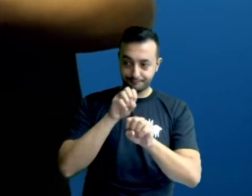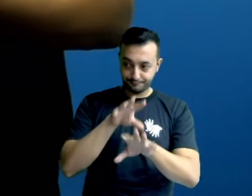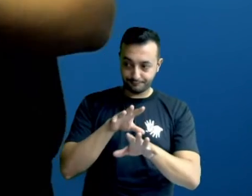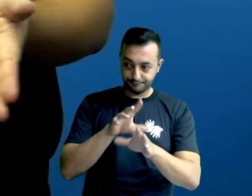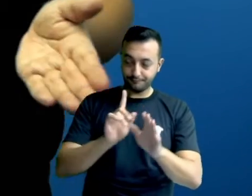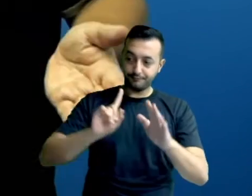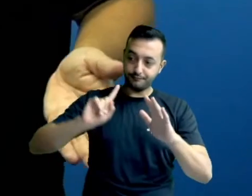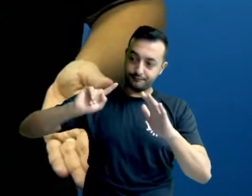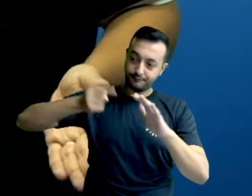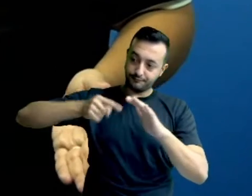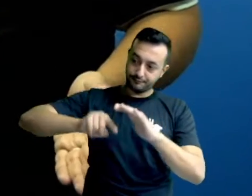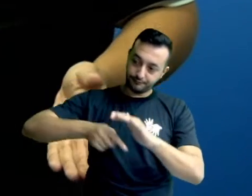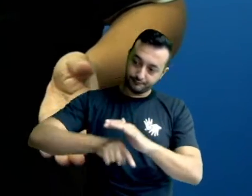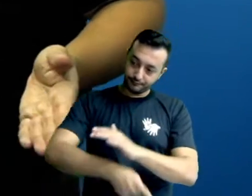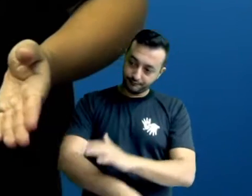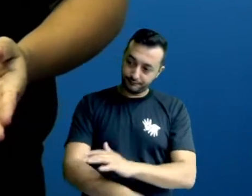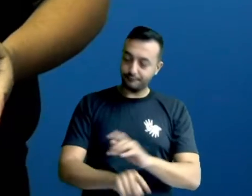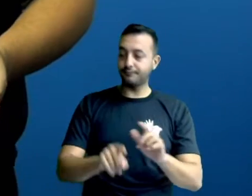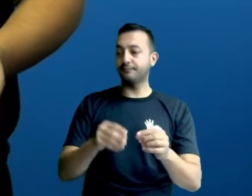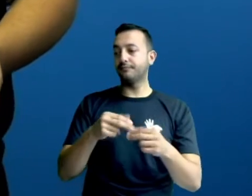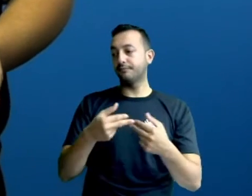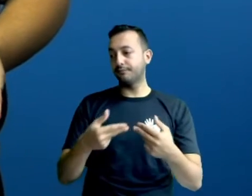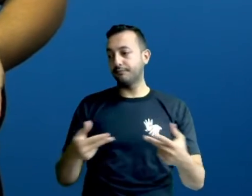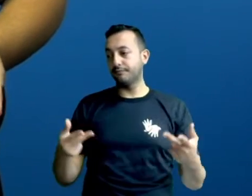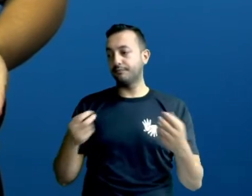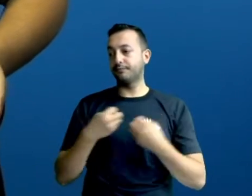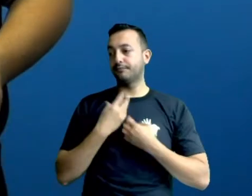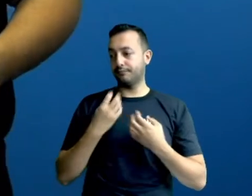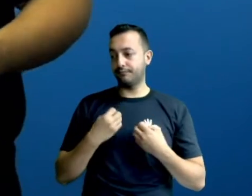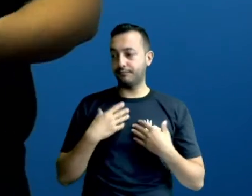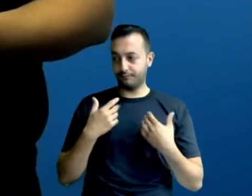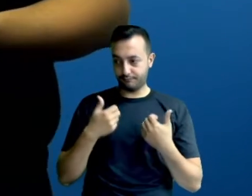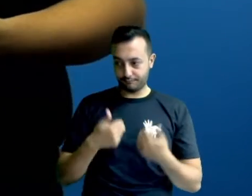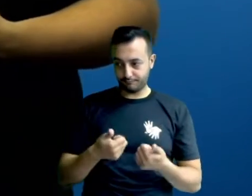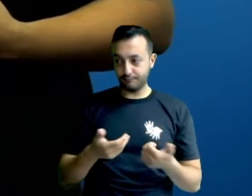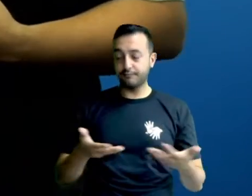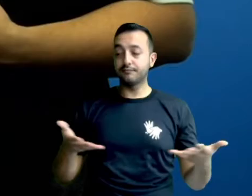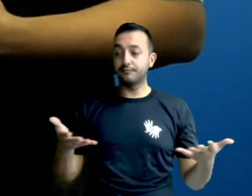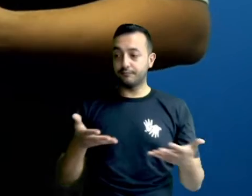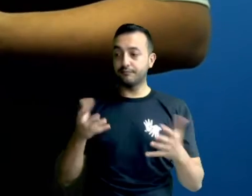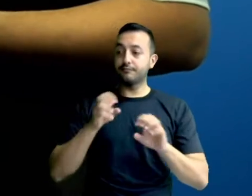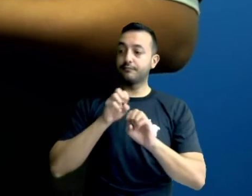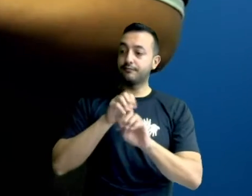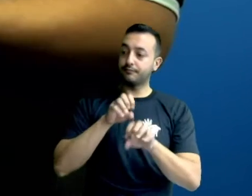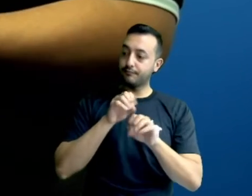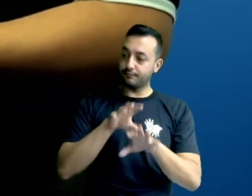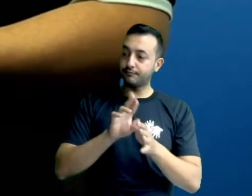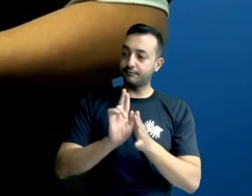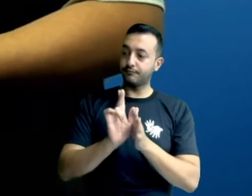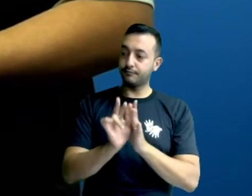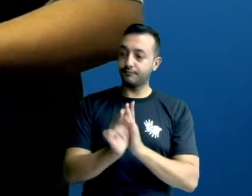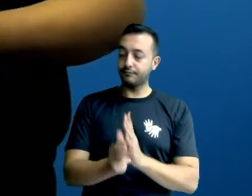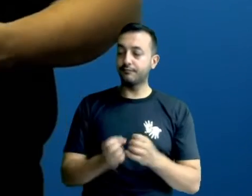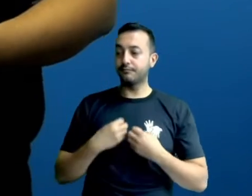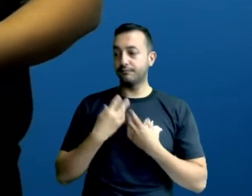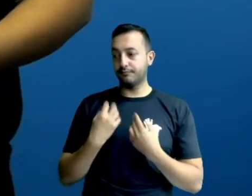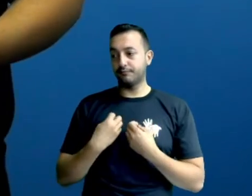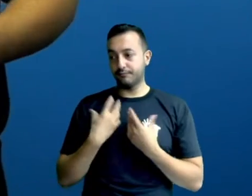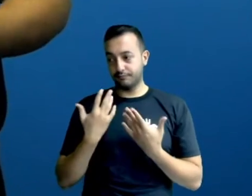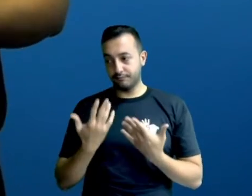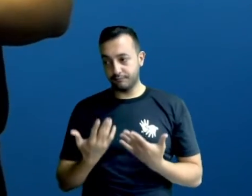a aprofundar melhor o nosso conteúdo dos poemas, tá bom? Hoje vamos aprender sobre os tipos de